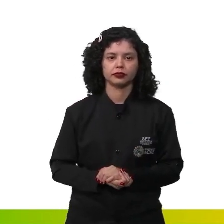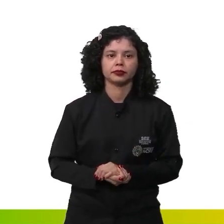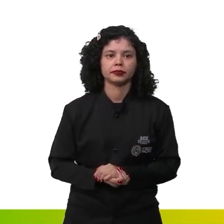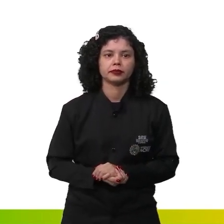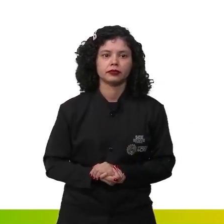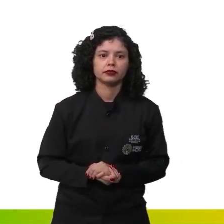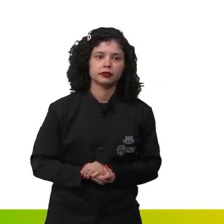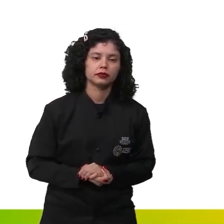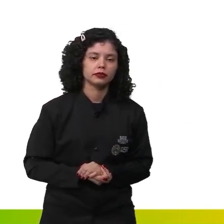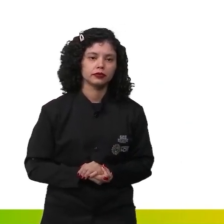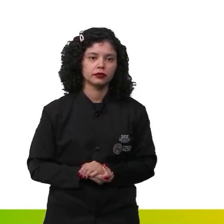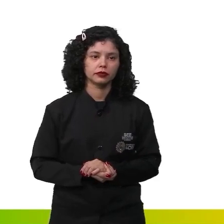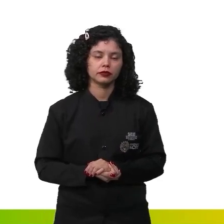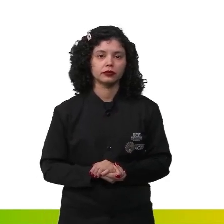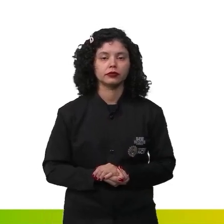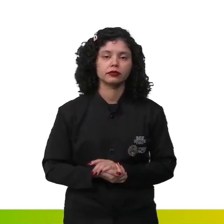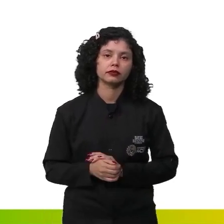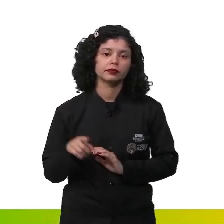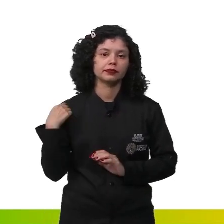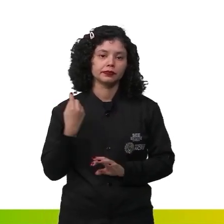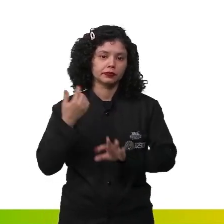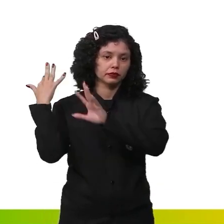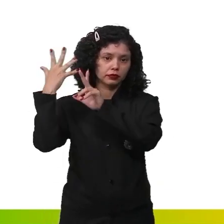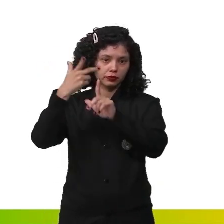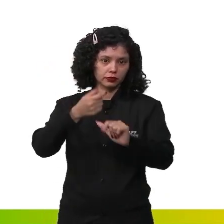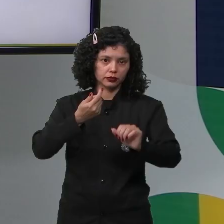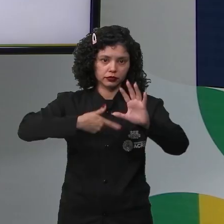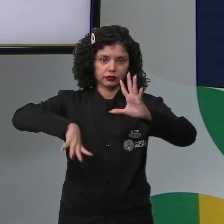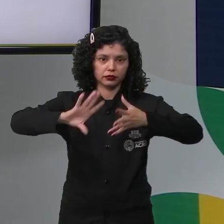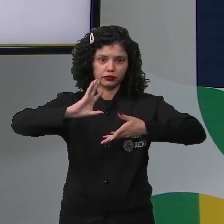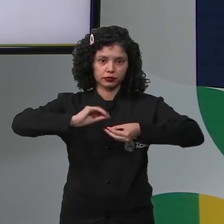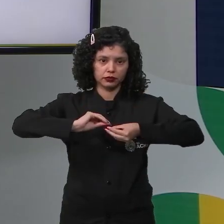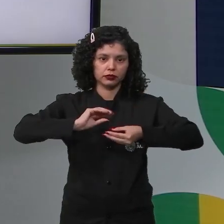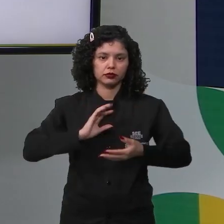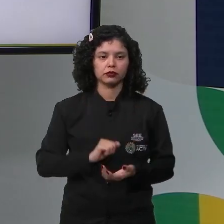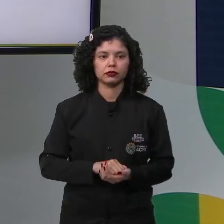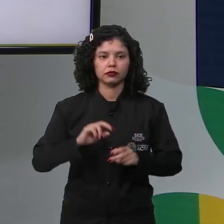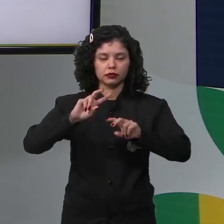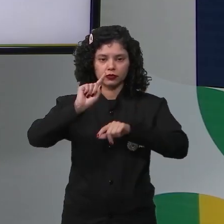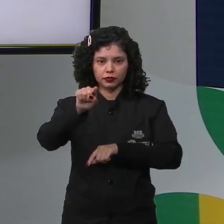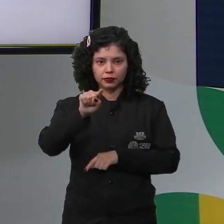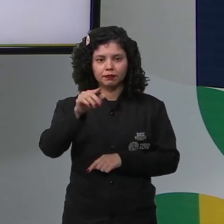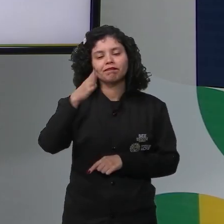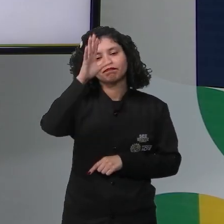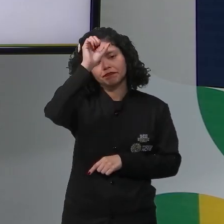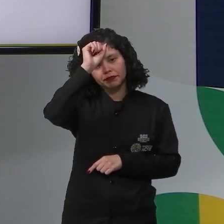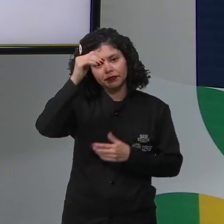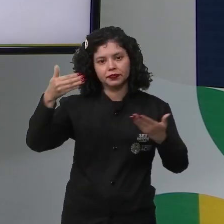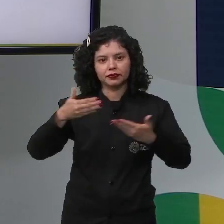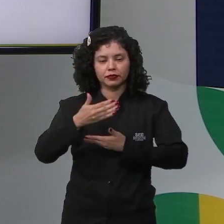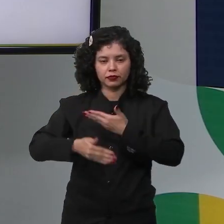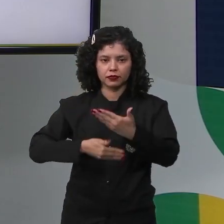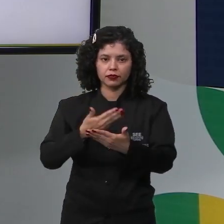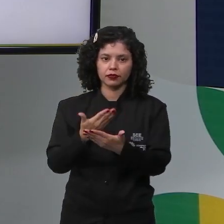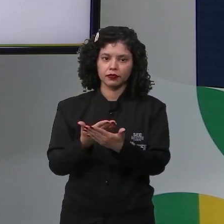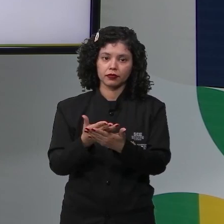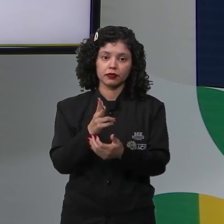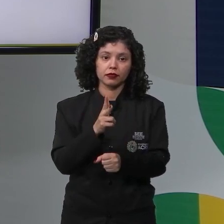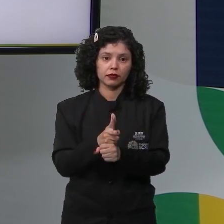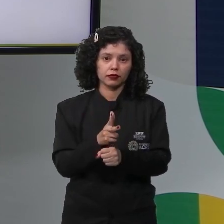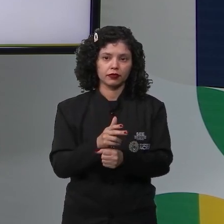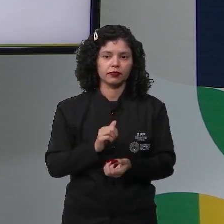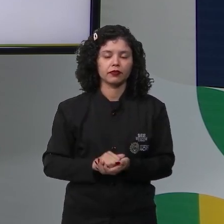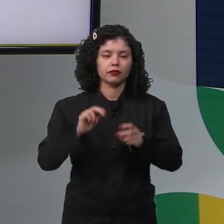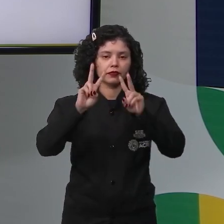1893. Esse é o nosso resumo a respeito daquilo que você aprendeu ao longo dessa videoaula